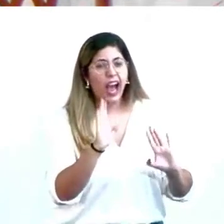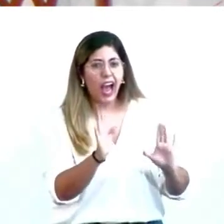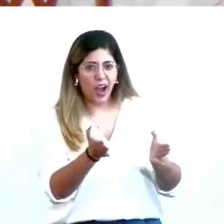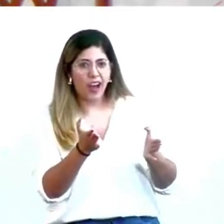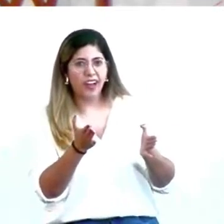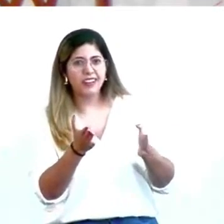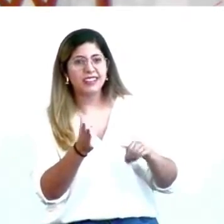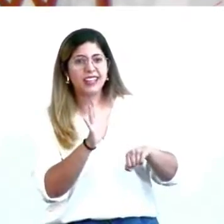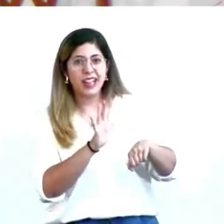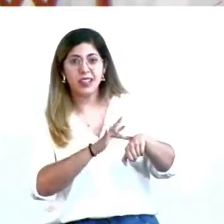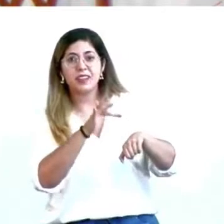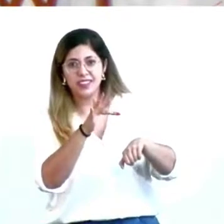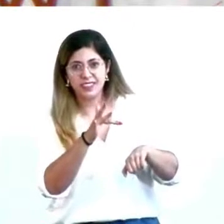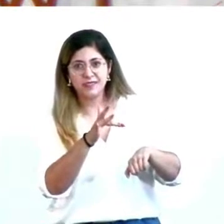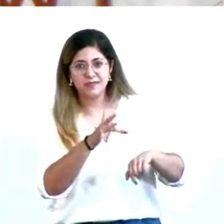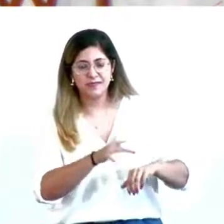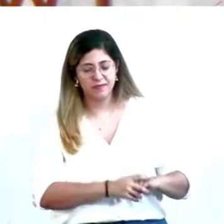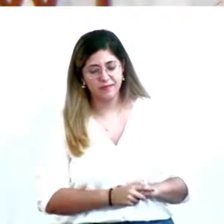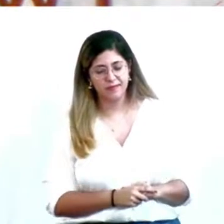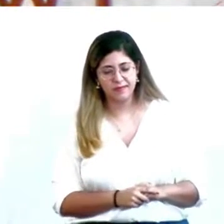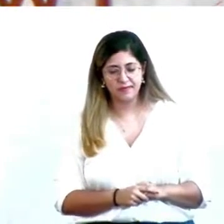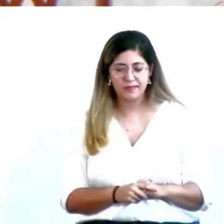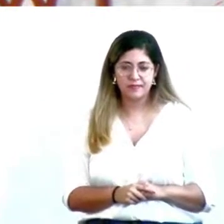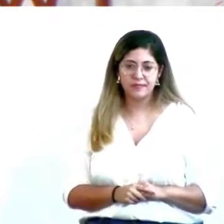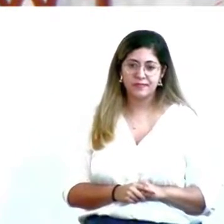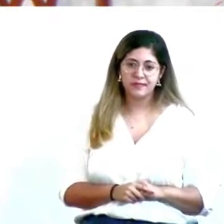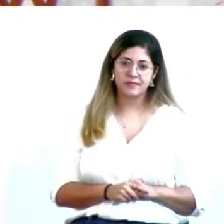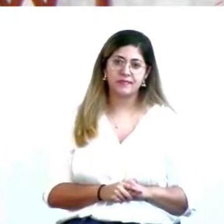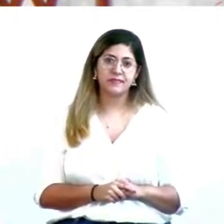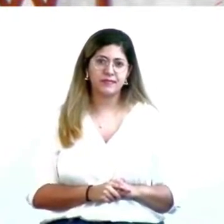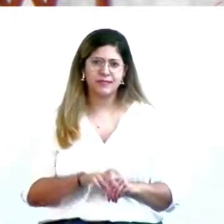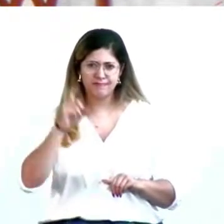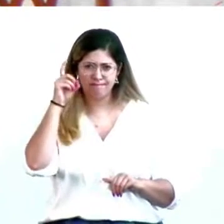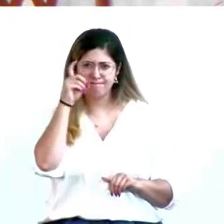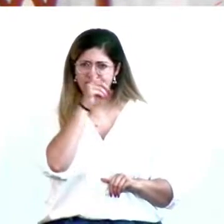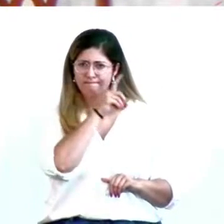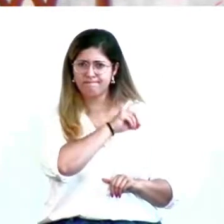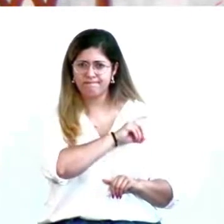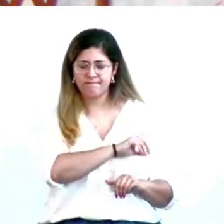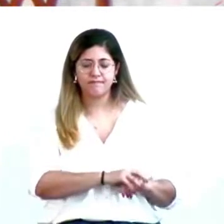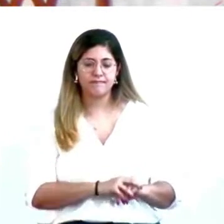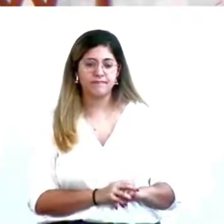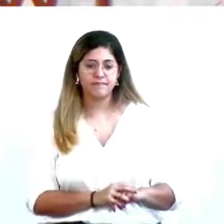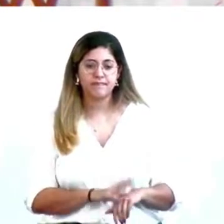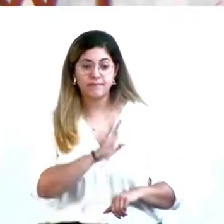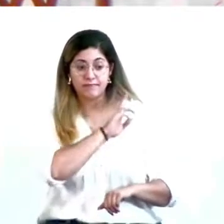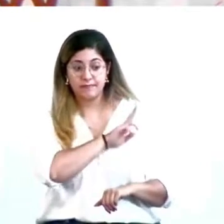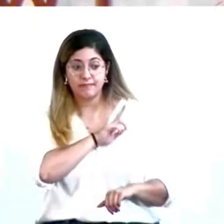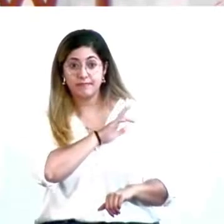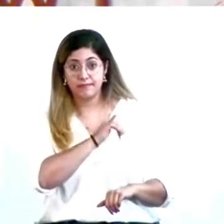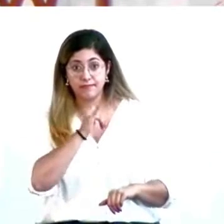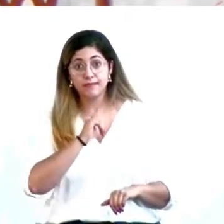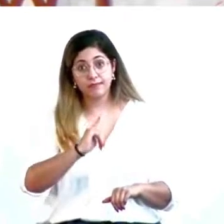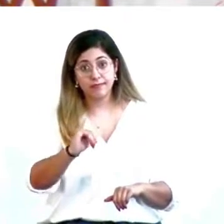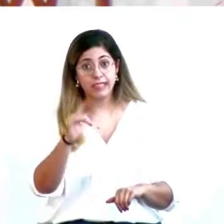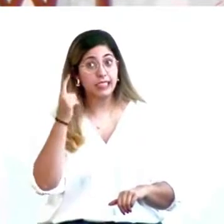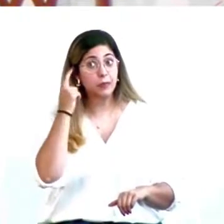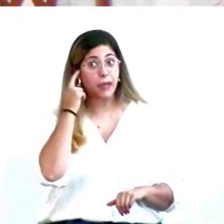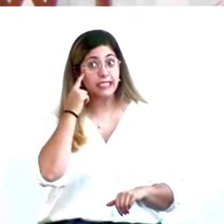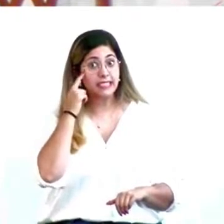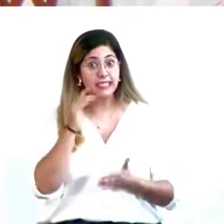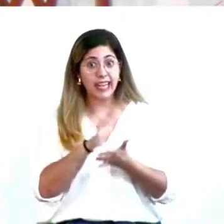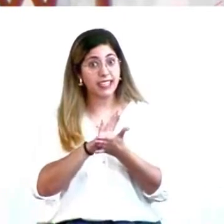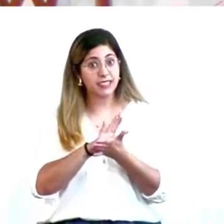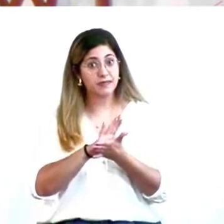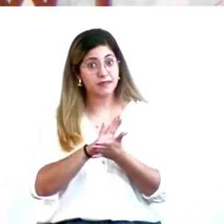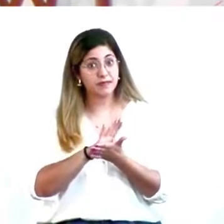sentir tocando. Veja como isso é muito sério. E Paulo está dizendo, nem sequer se nomeie